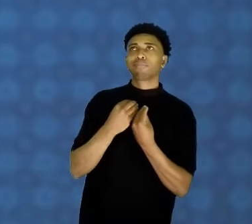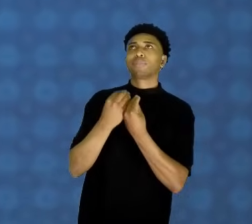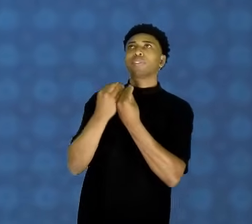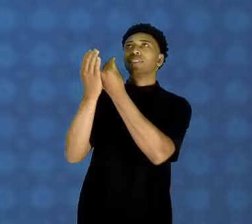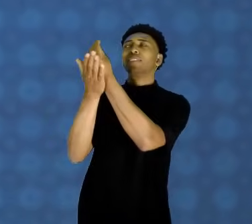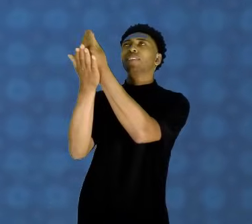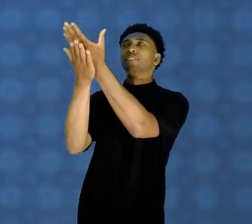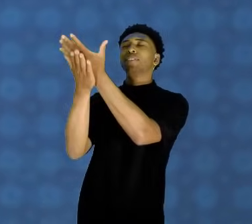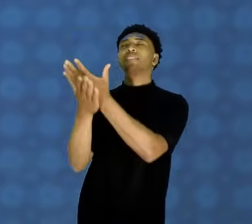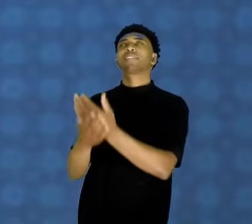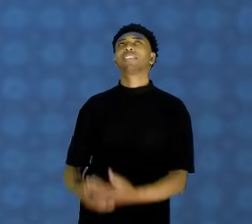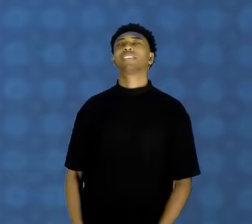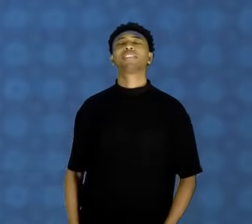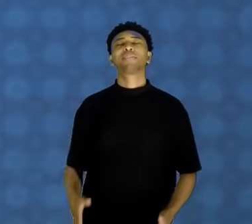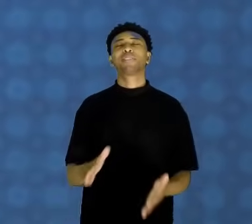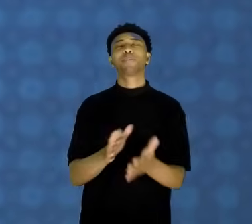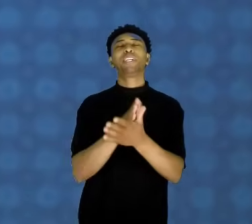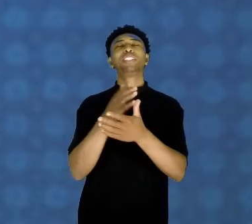Aleluia,